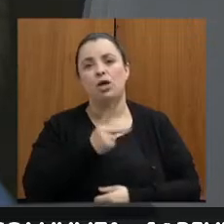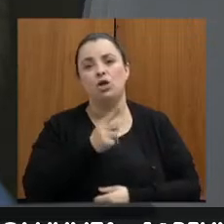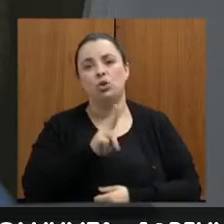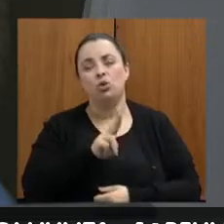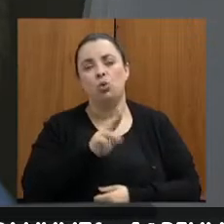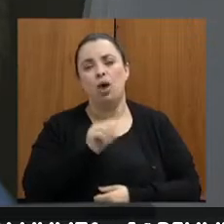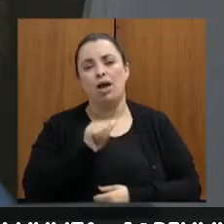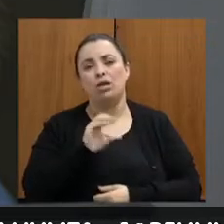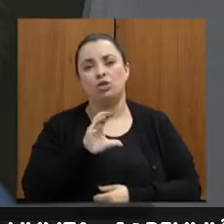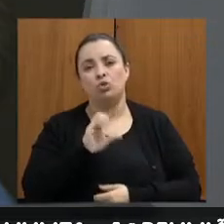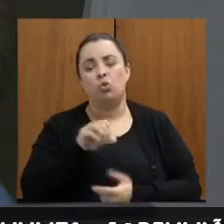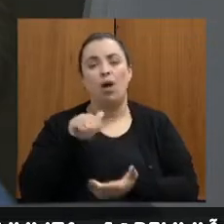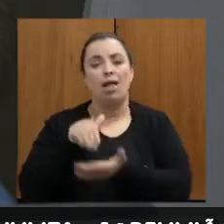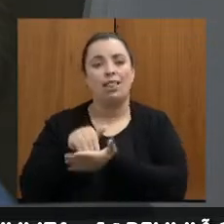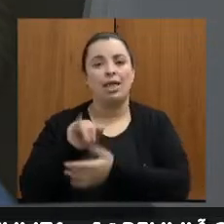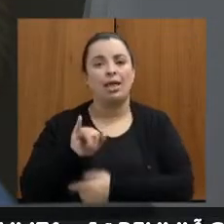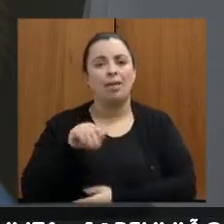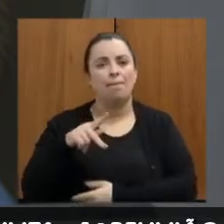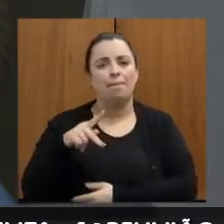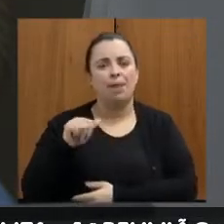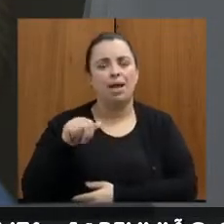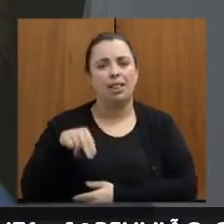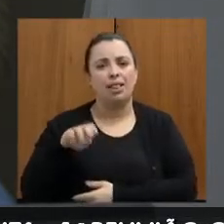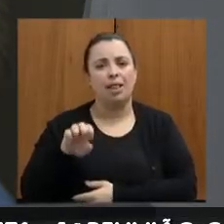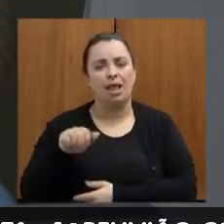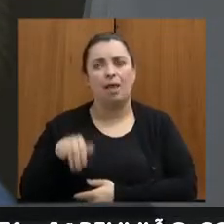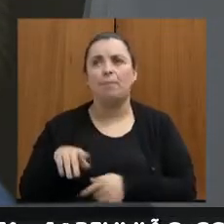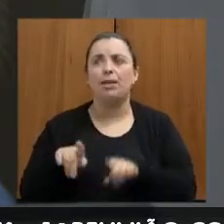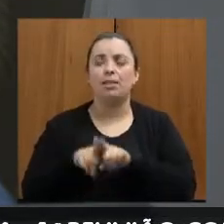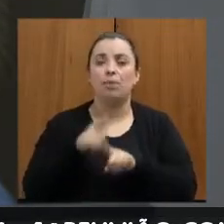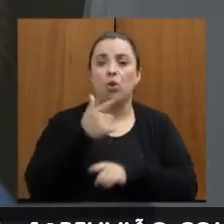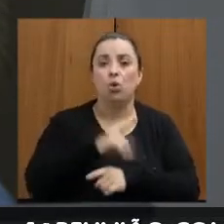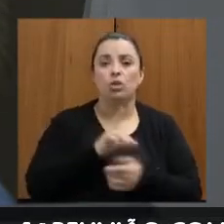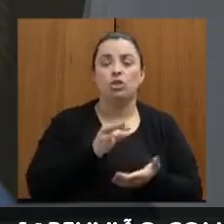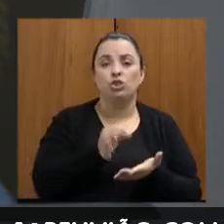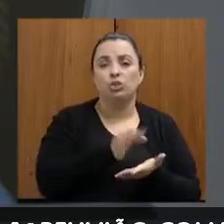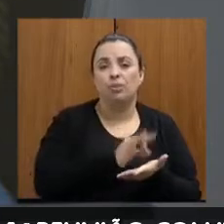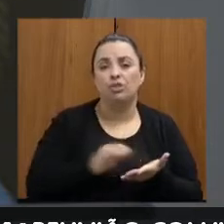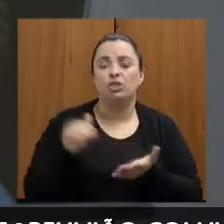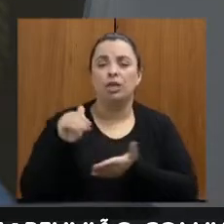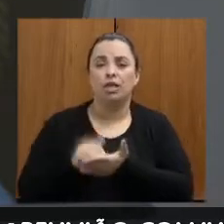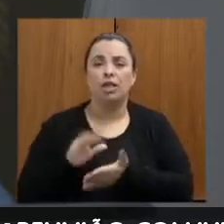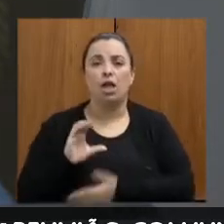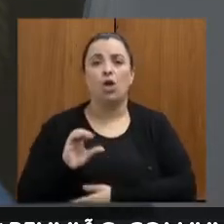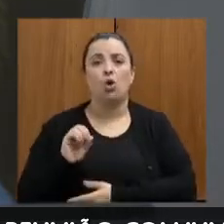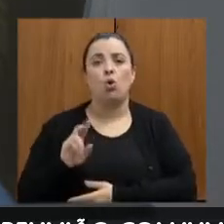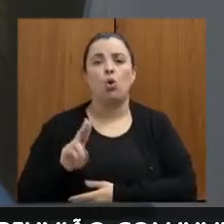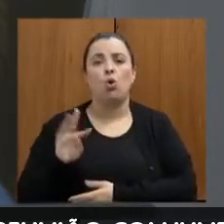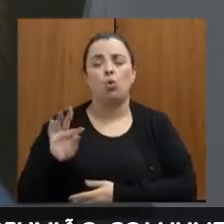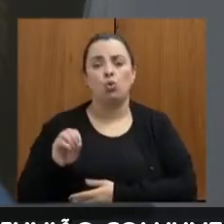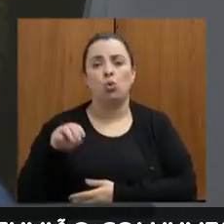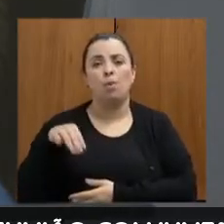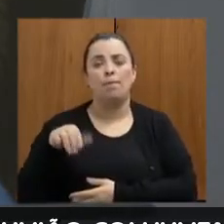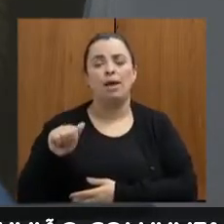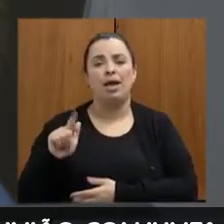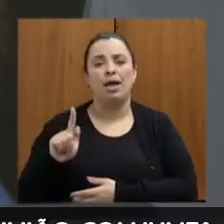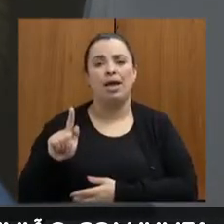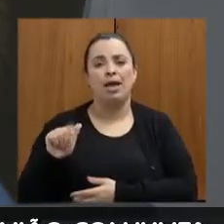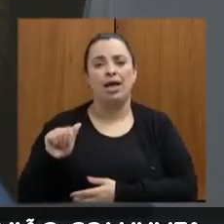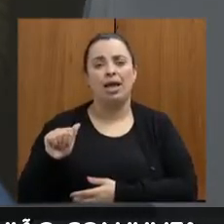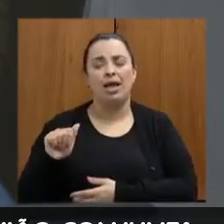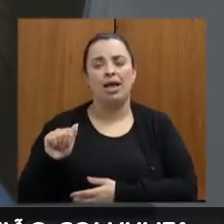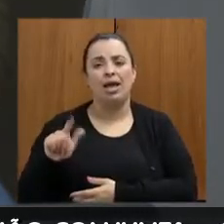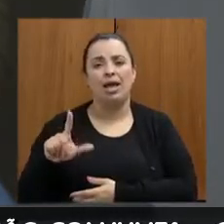trecho de Diamantina até Couto Magalhães E tantas outras estradas que a gente trafegue tem